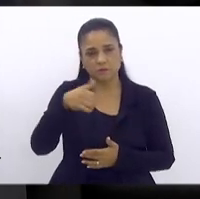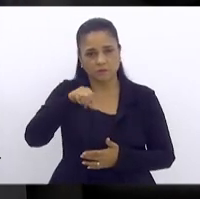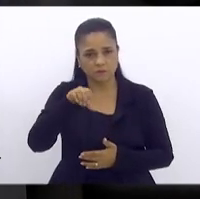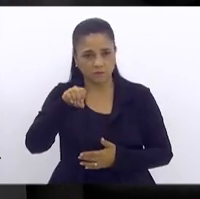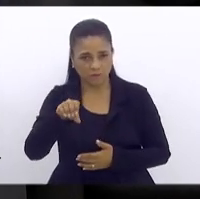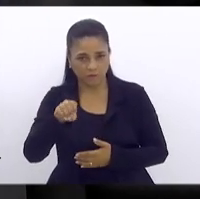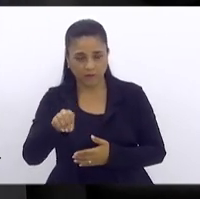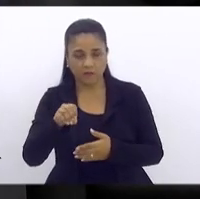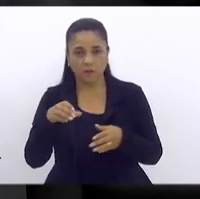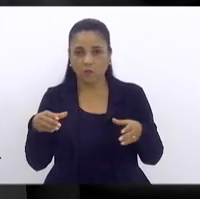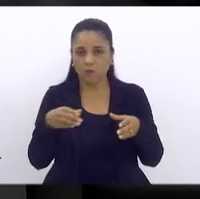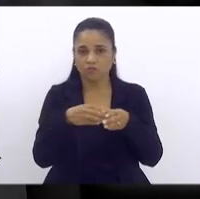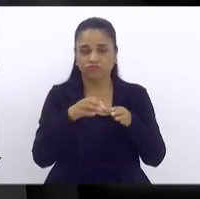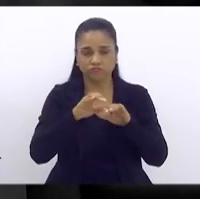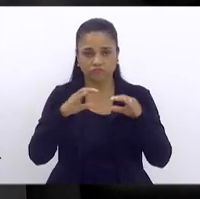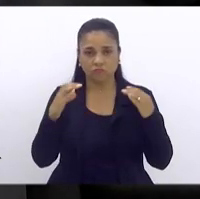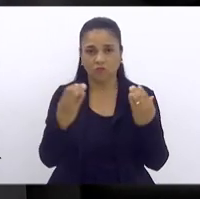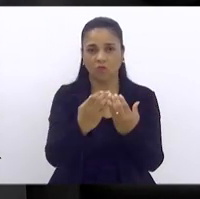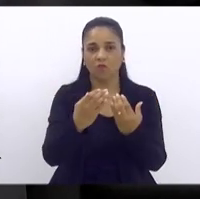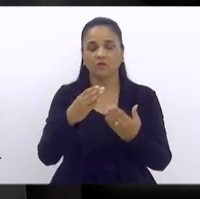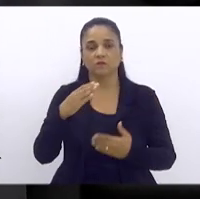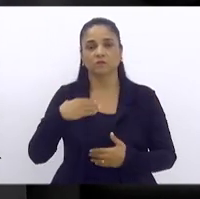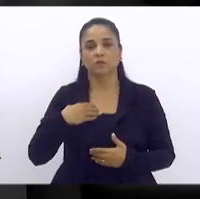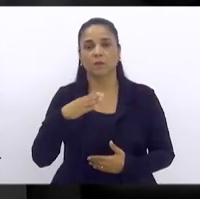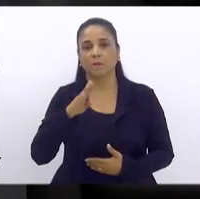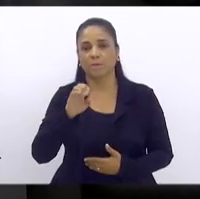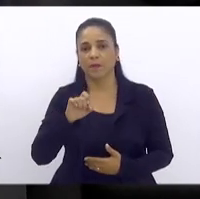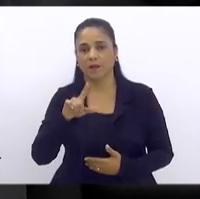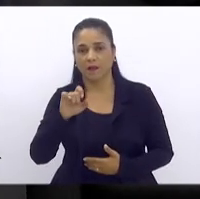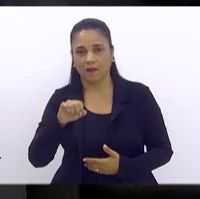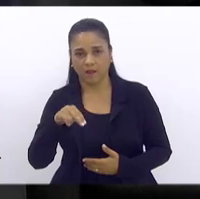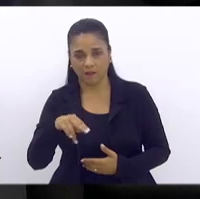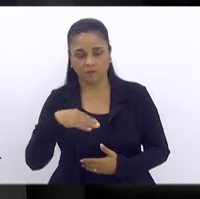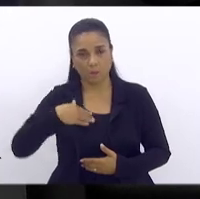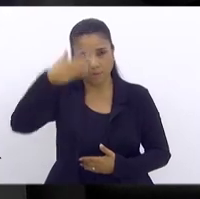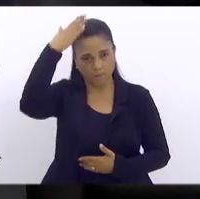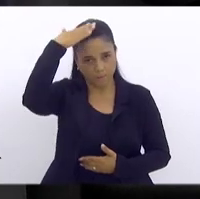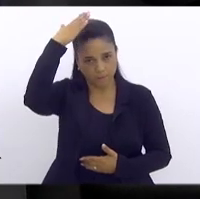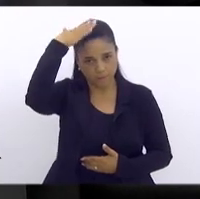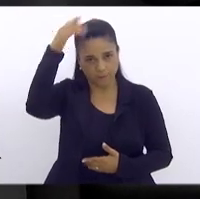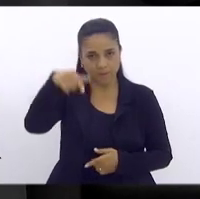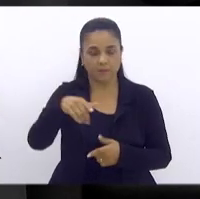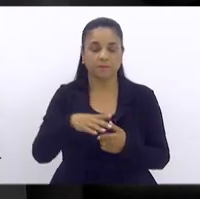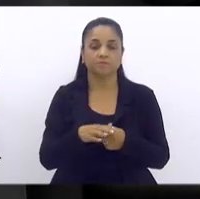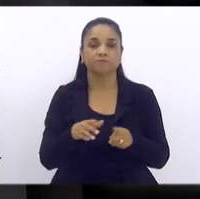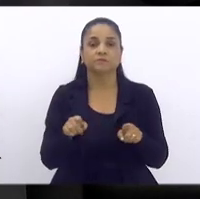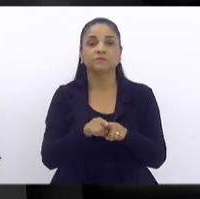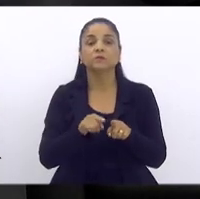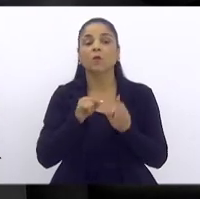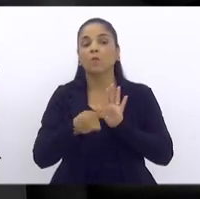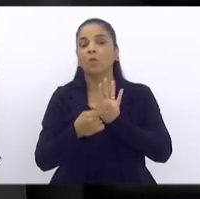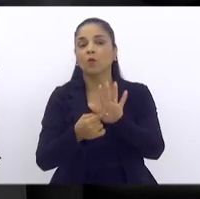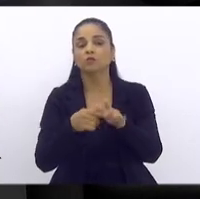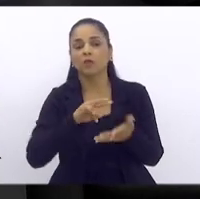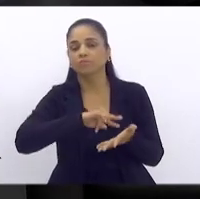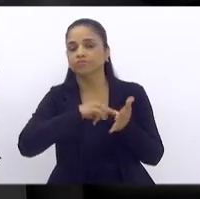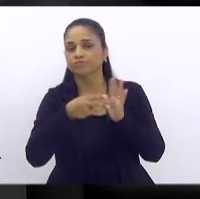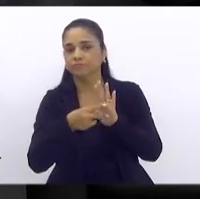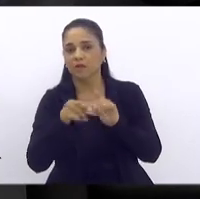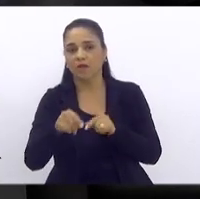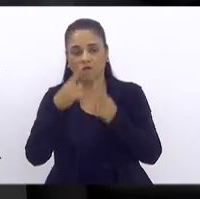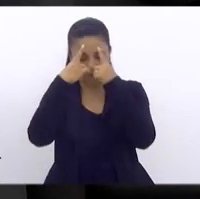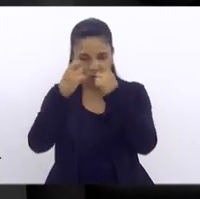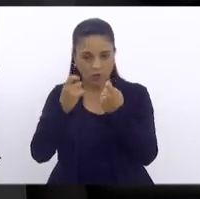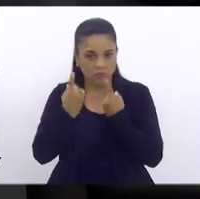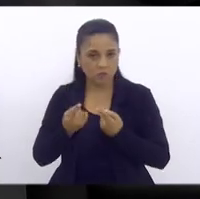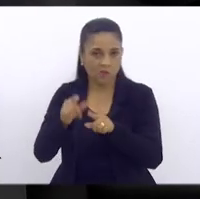importante convenção internacional, que é a Convenção do Belém do Pará, que ela define realmente que a violência contra as mulheres é uma violação dos